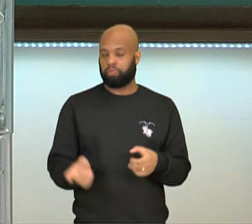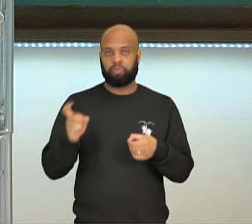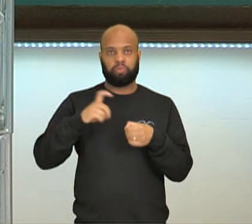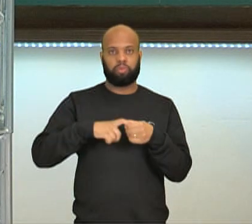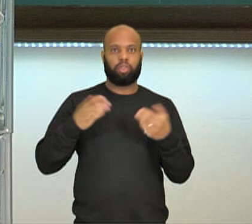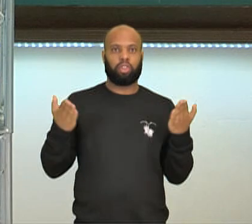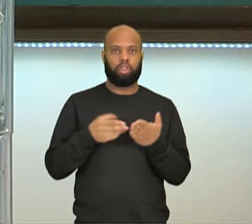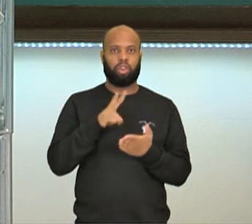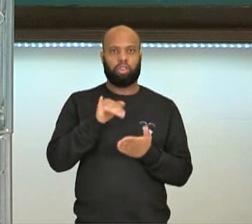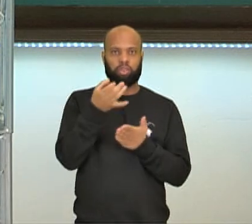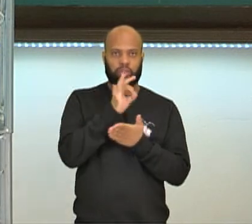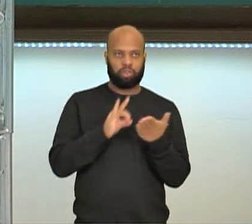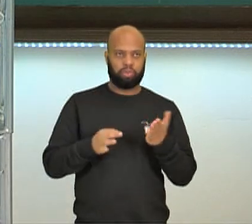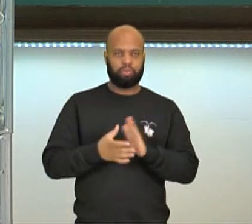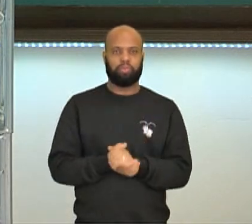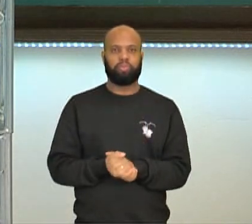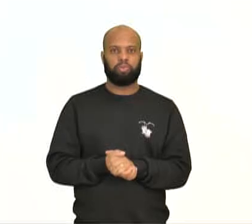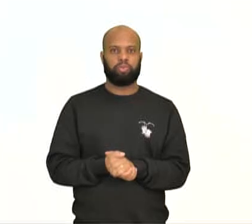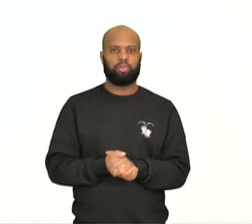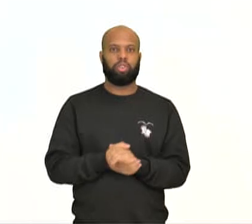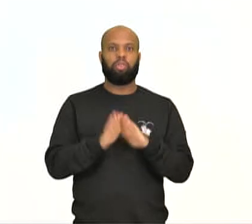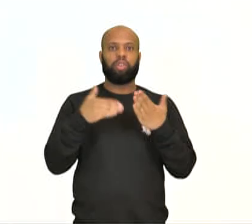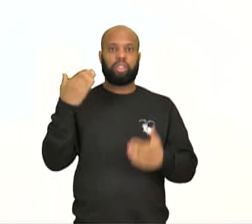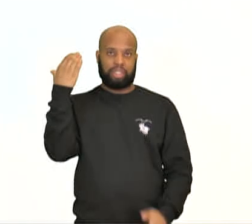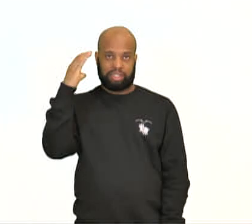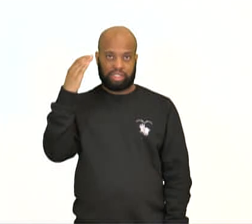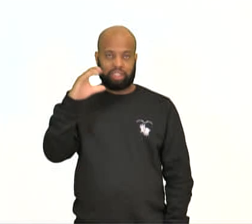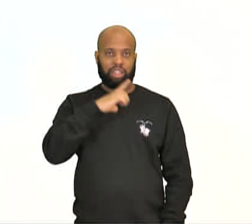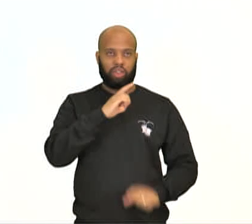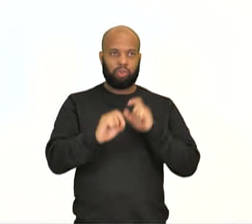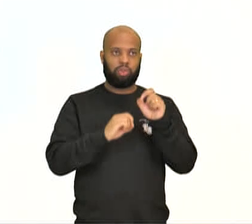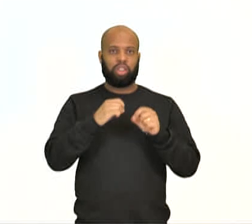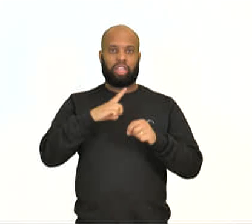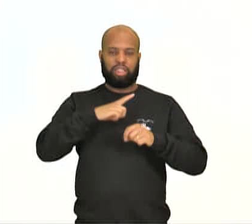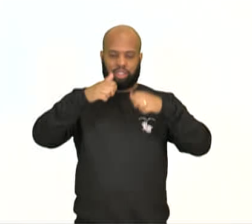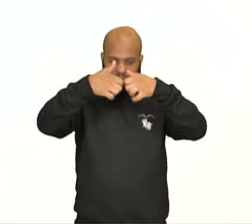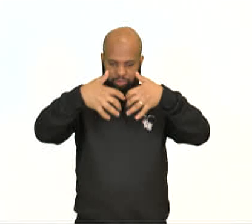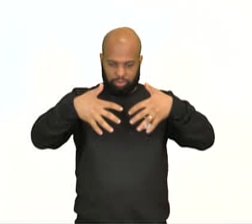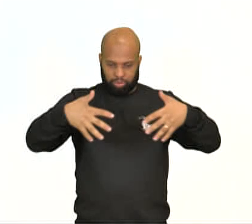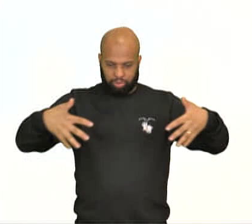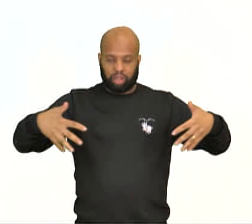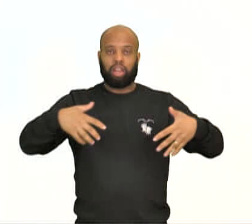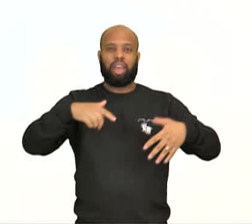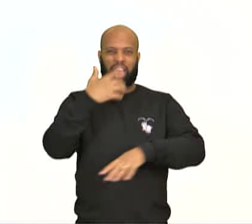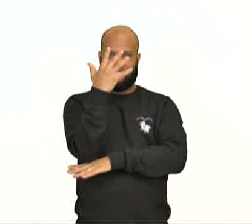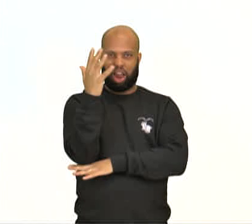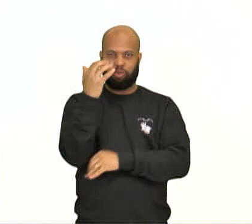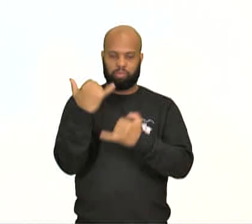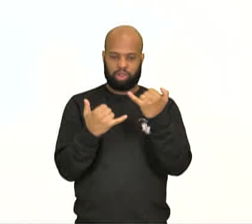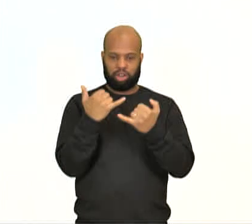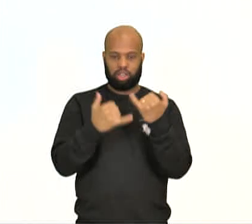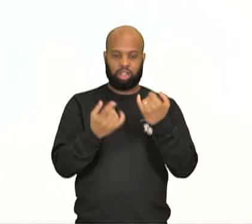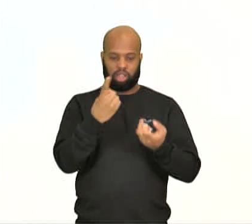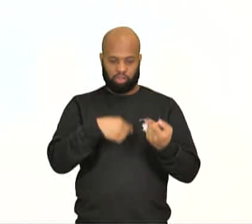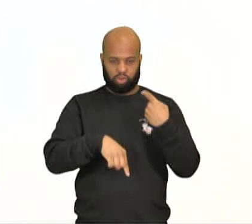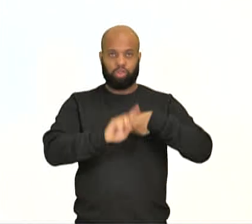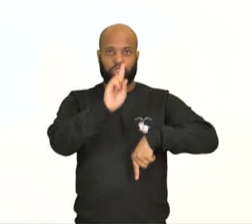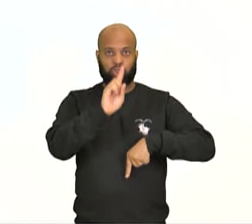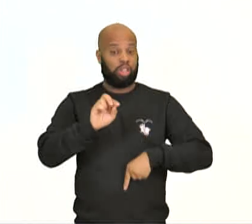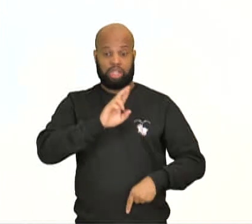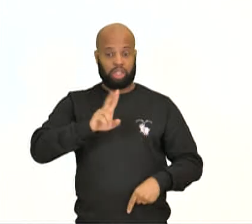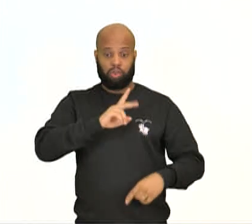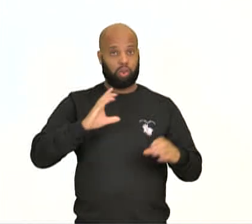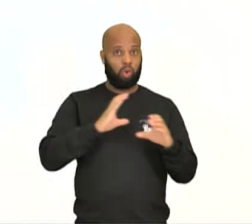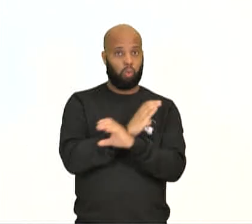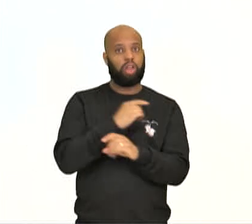Voltei. Vamos corrigir? A ciência traçou uma árvore evolutiva, onde um ancestral primata deu origem a várias espécies. Não é uma linha completa, porque